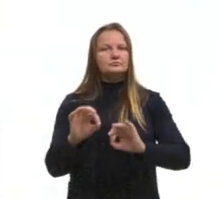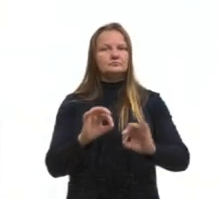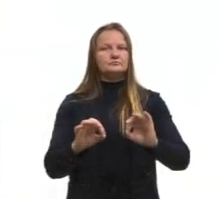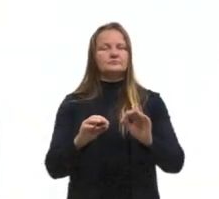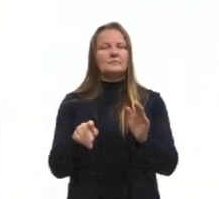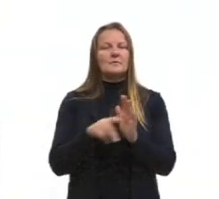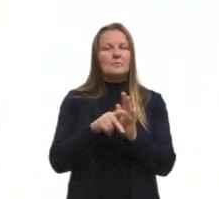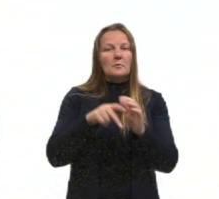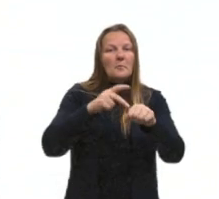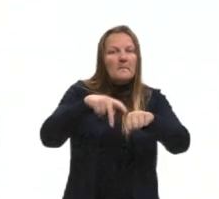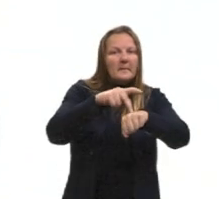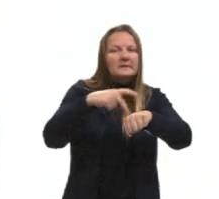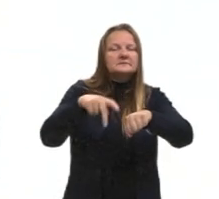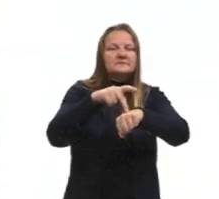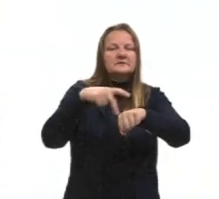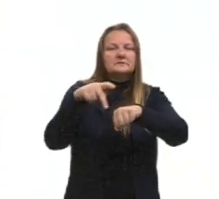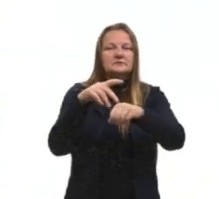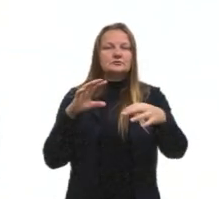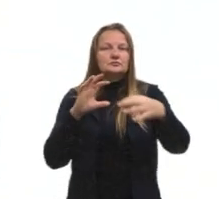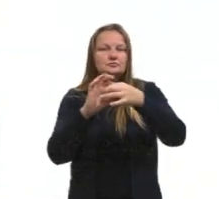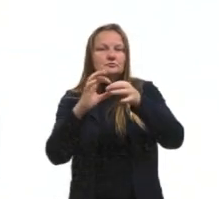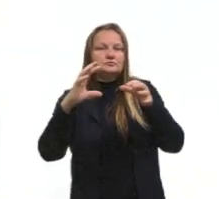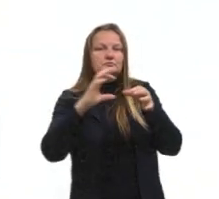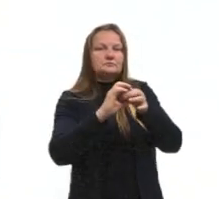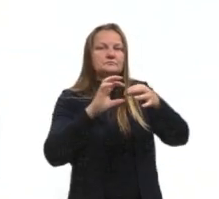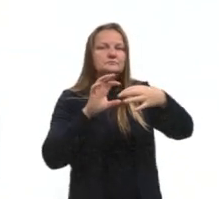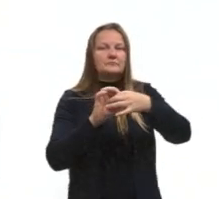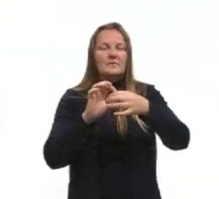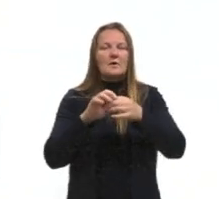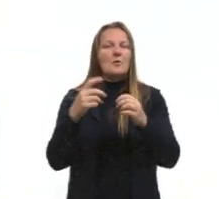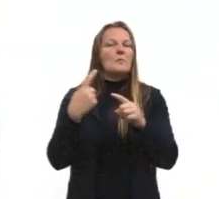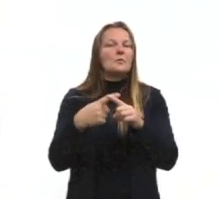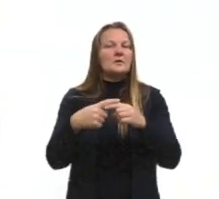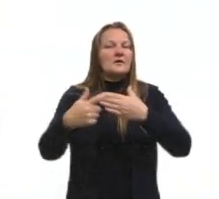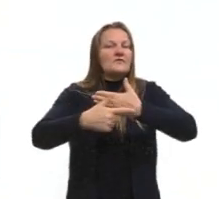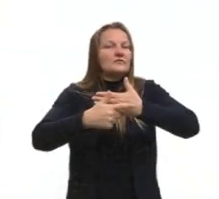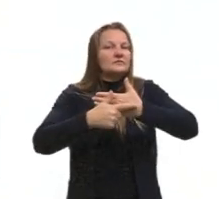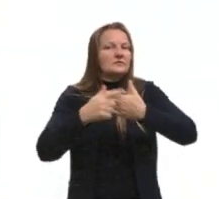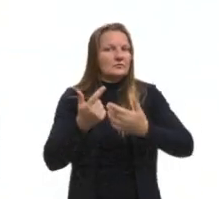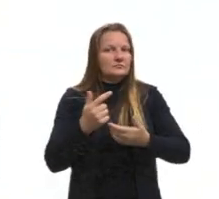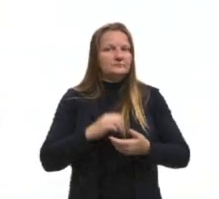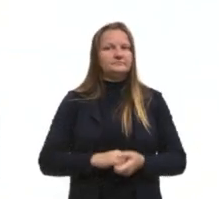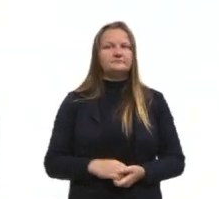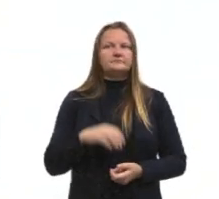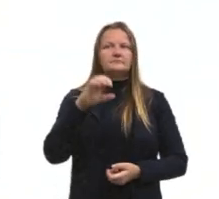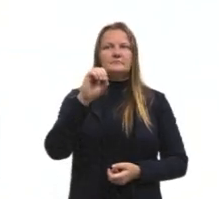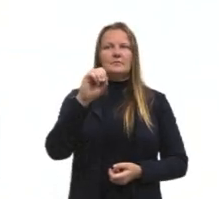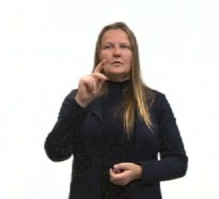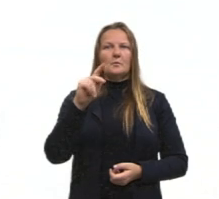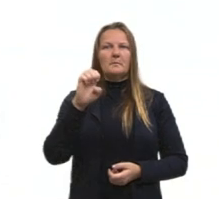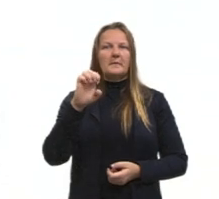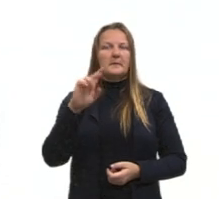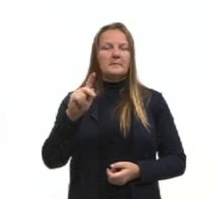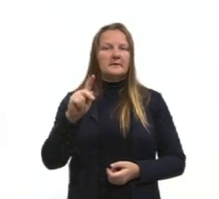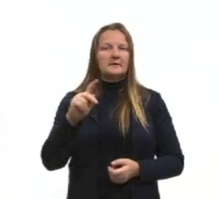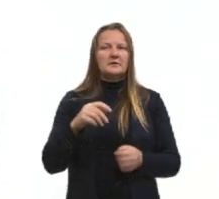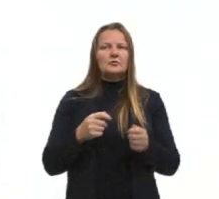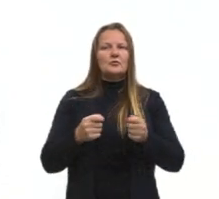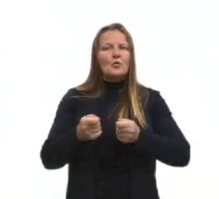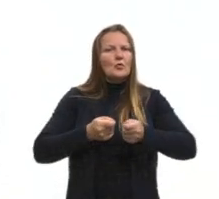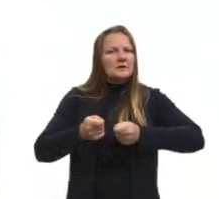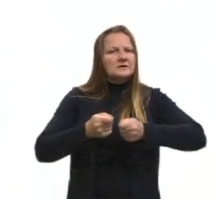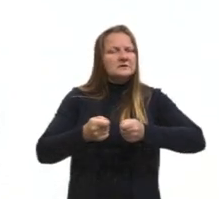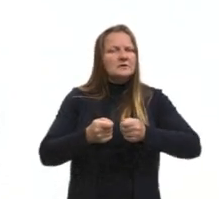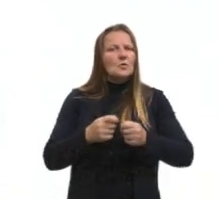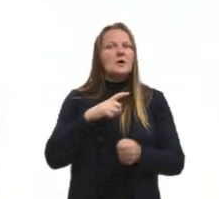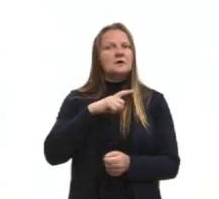dos países propriamente dito para dizer não para que que serve o Pepe tá vai aparecer ali para regular um Cartel para